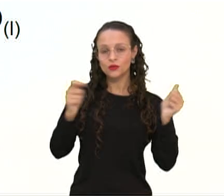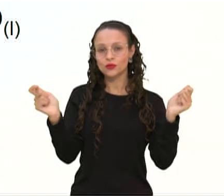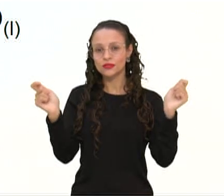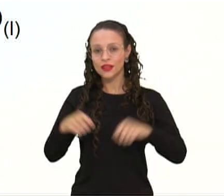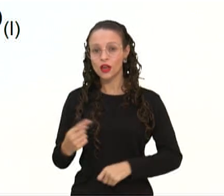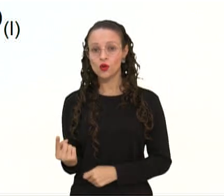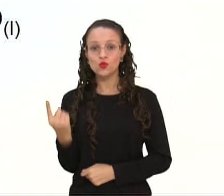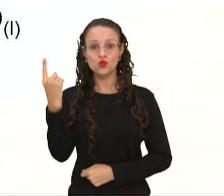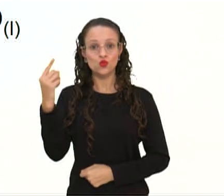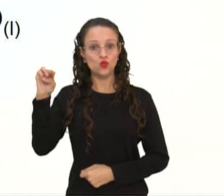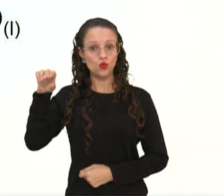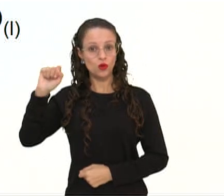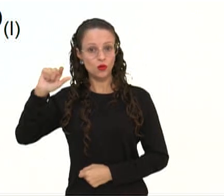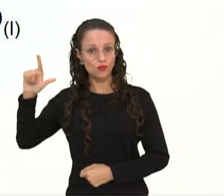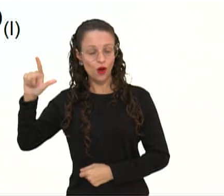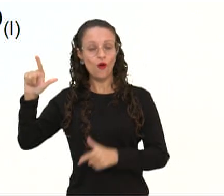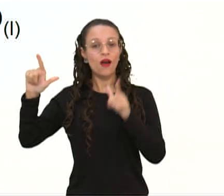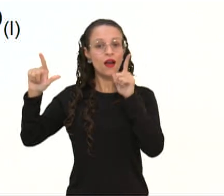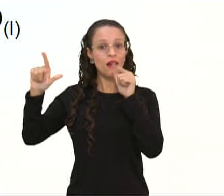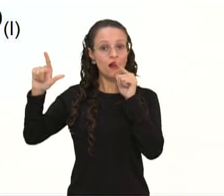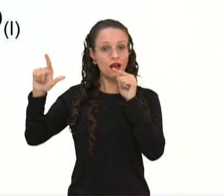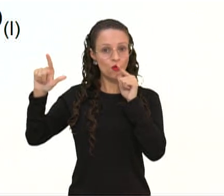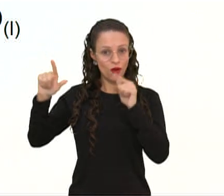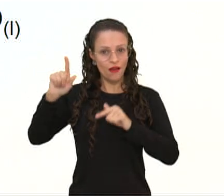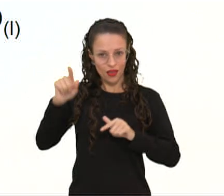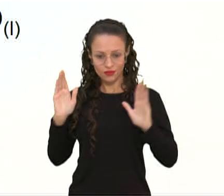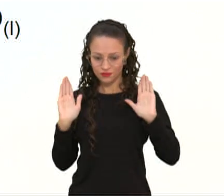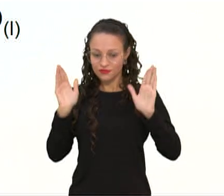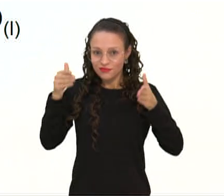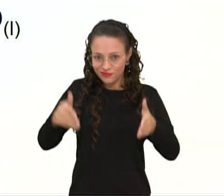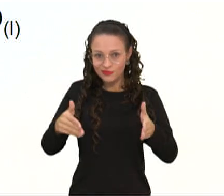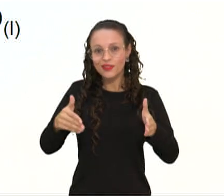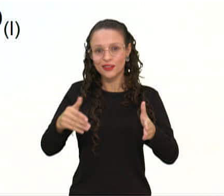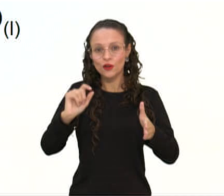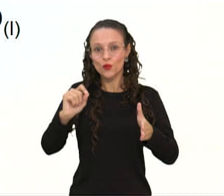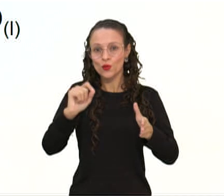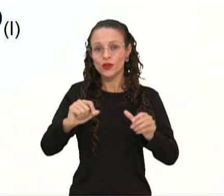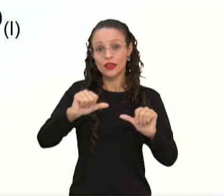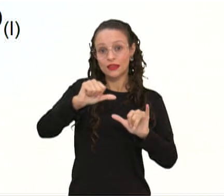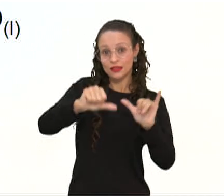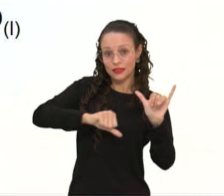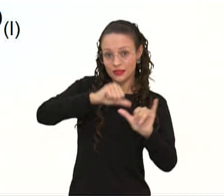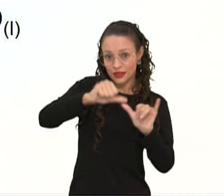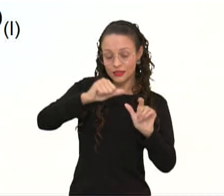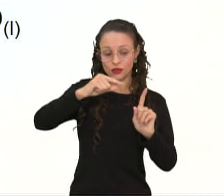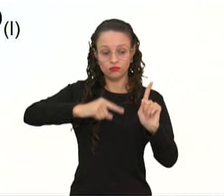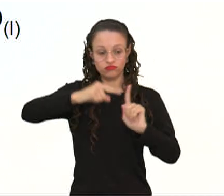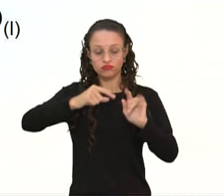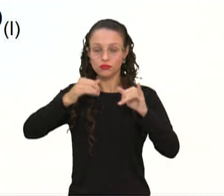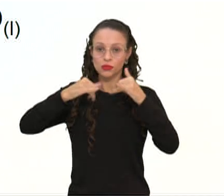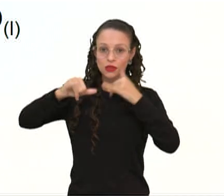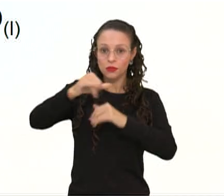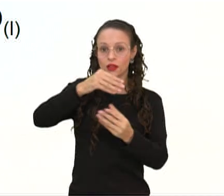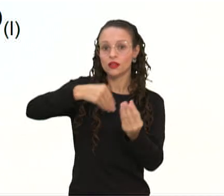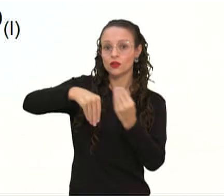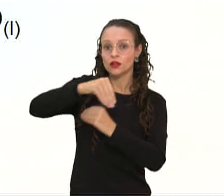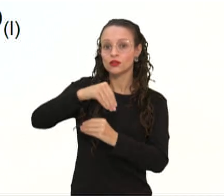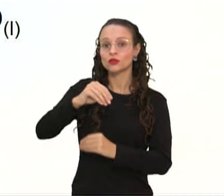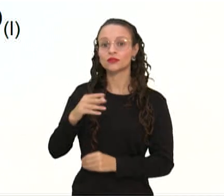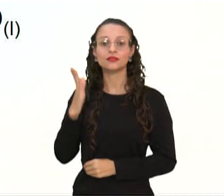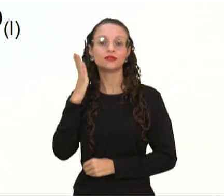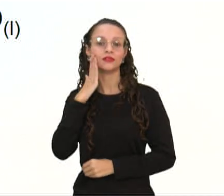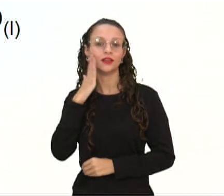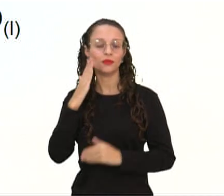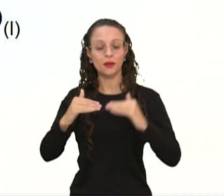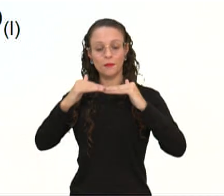mol de água, que é o que eu me interesso na reação de neutralização, na entalpia de neutralização, para saber que o valor vai dar